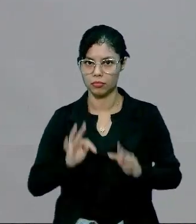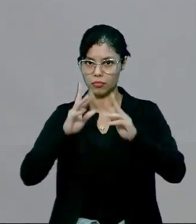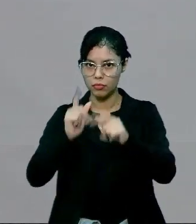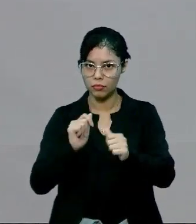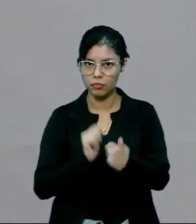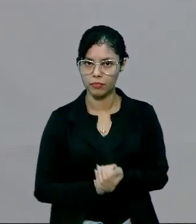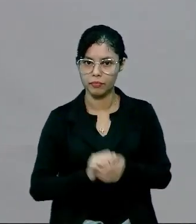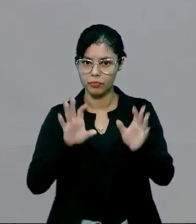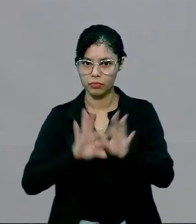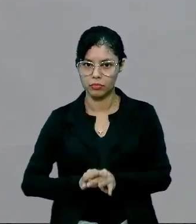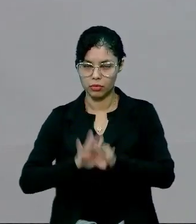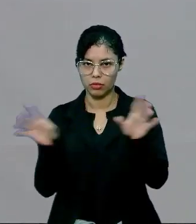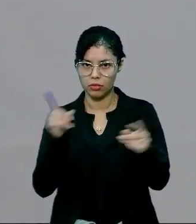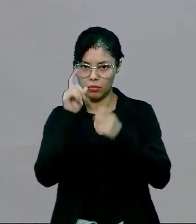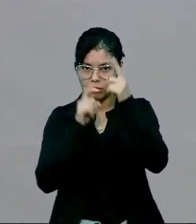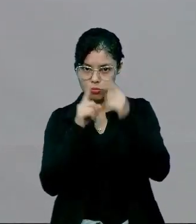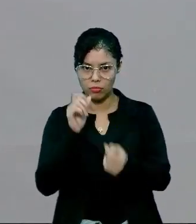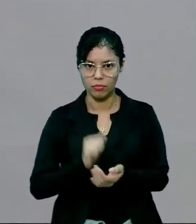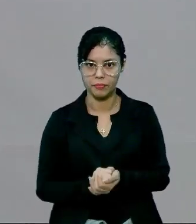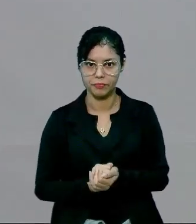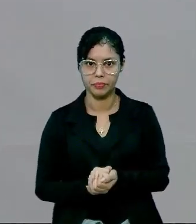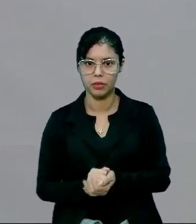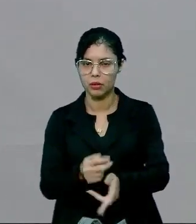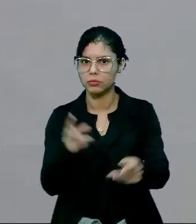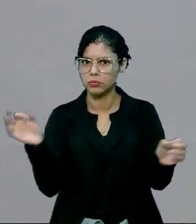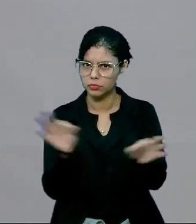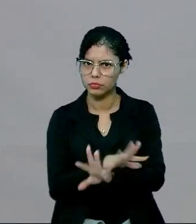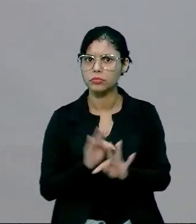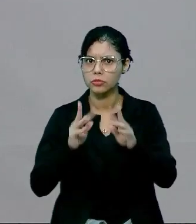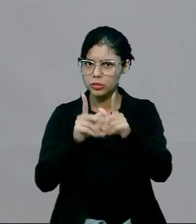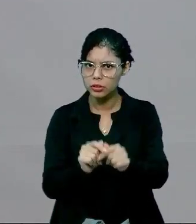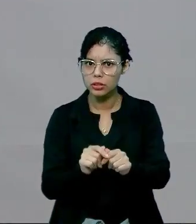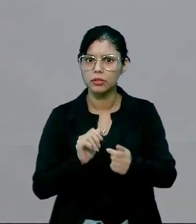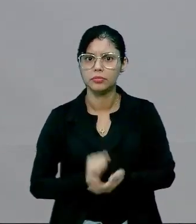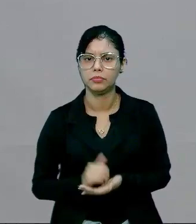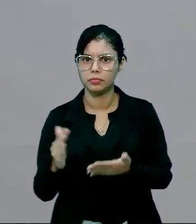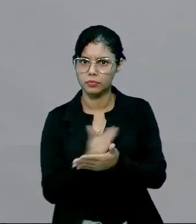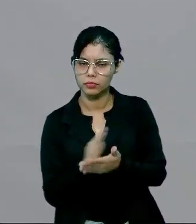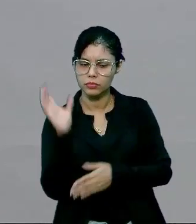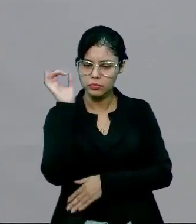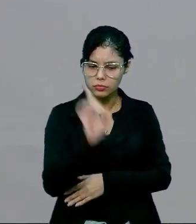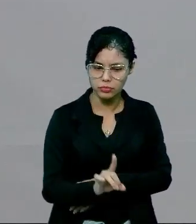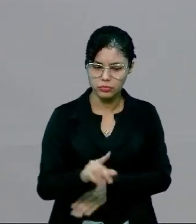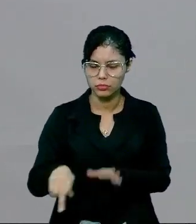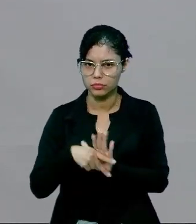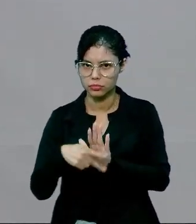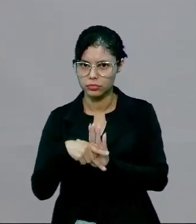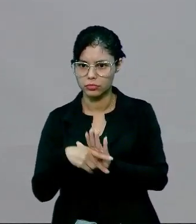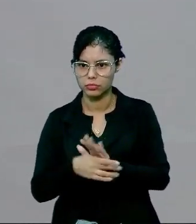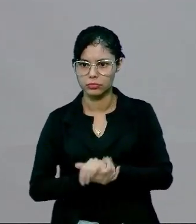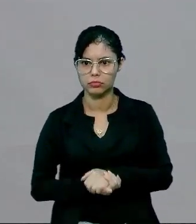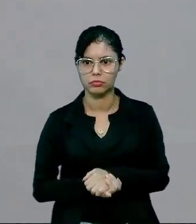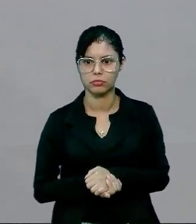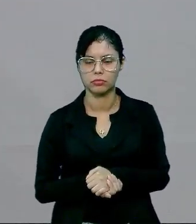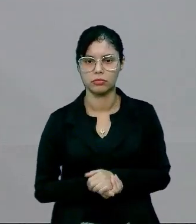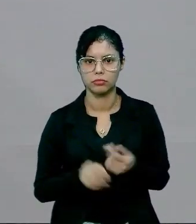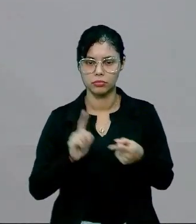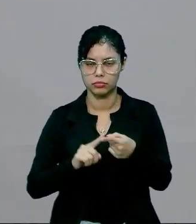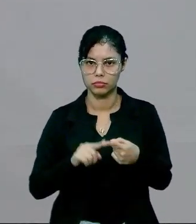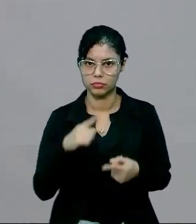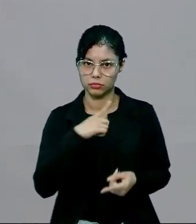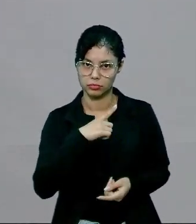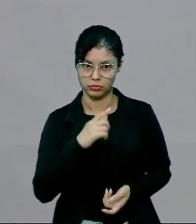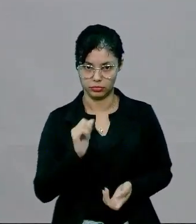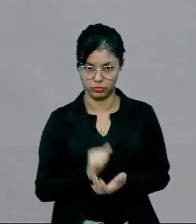tudo? A liberdade de expressão, ela é absoluta? Existe algum direito absoluto? Né? Porque nós temos